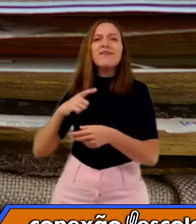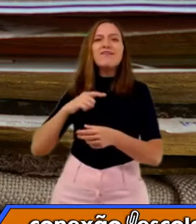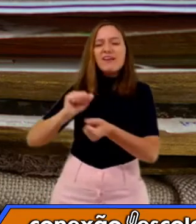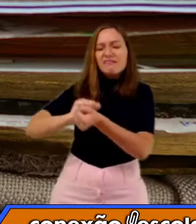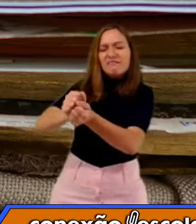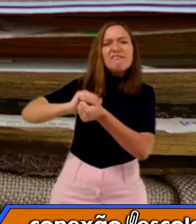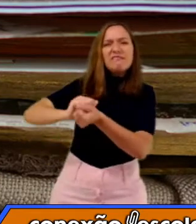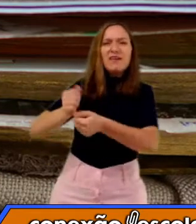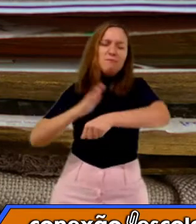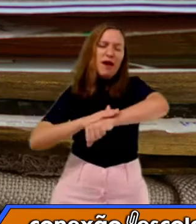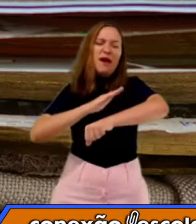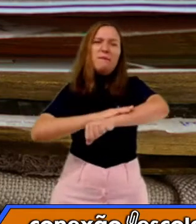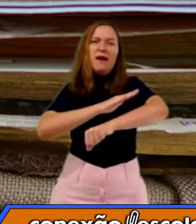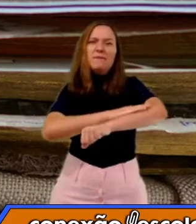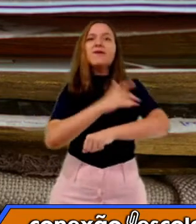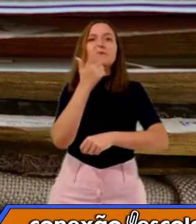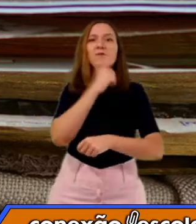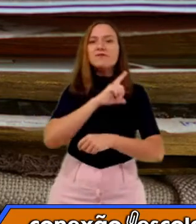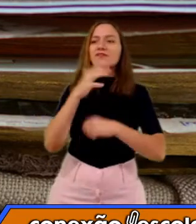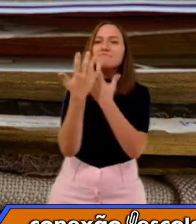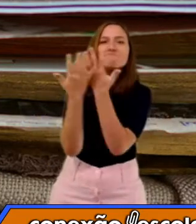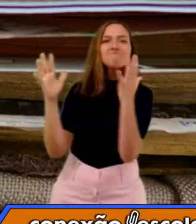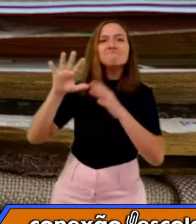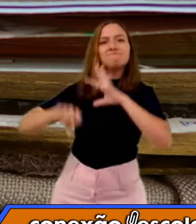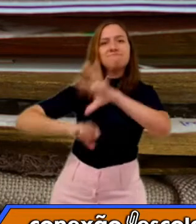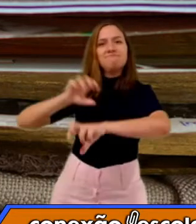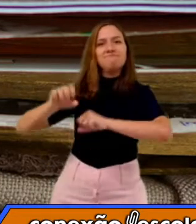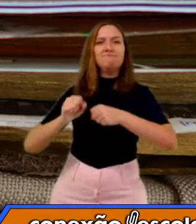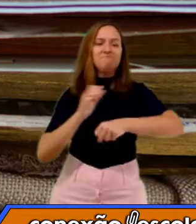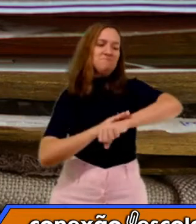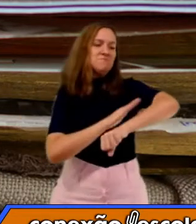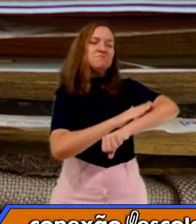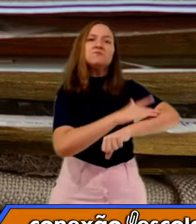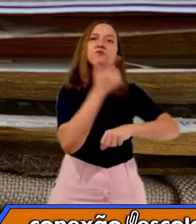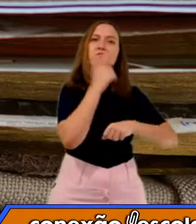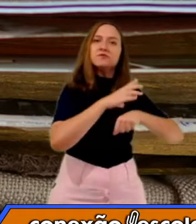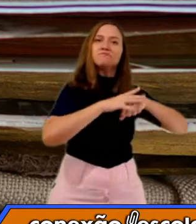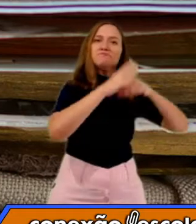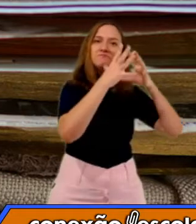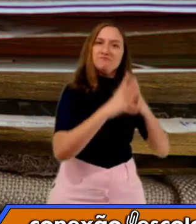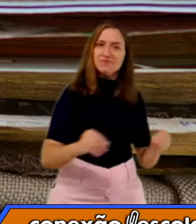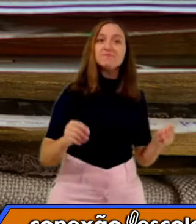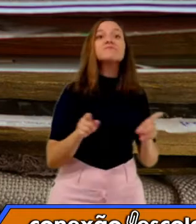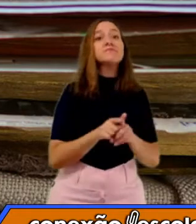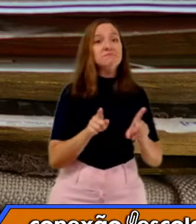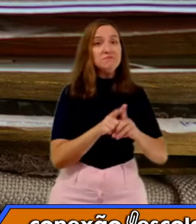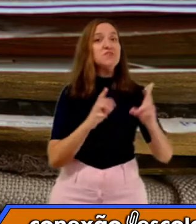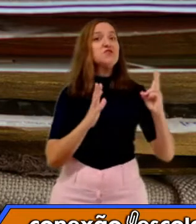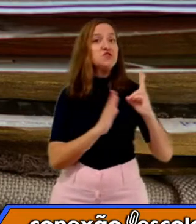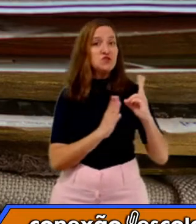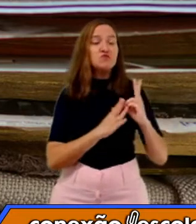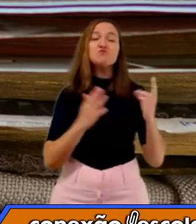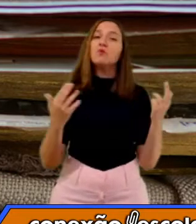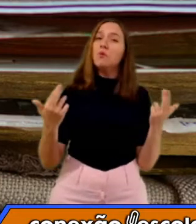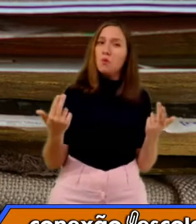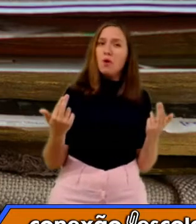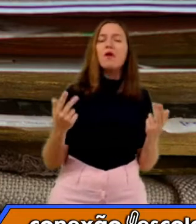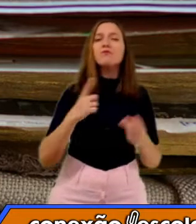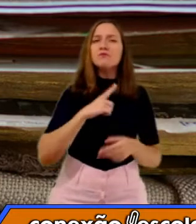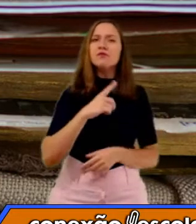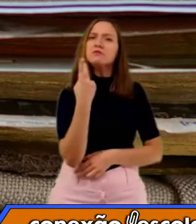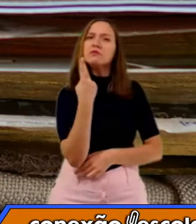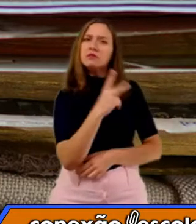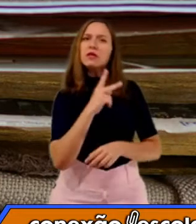eram remédios que elas tiravam da natureza. E os índios, com a sabedoria, foram buscando